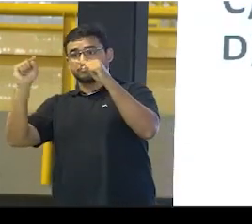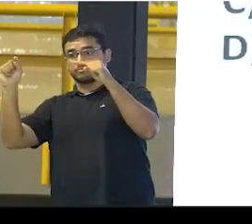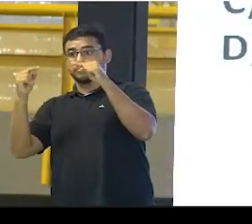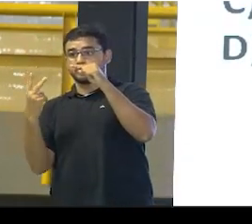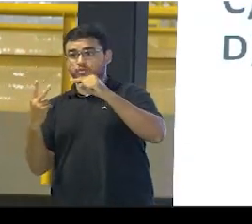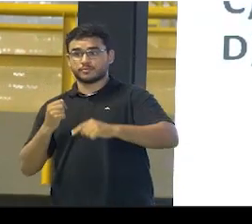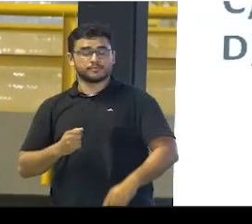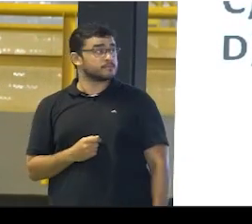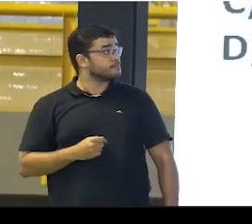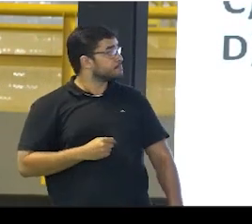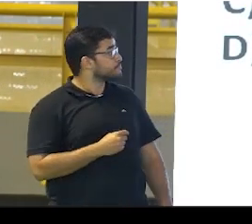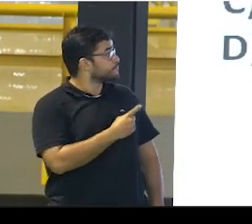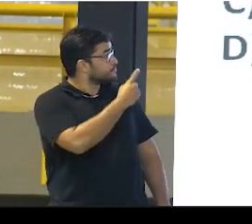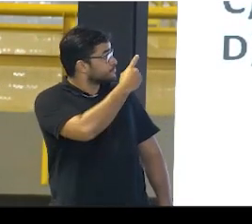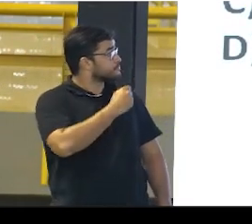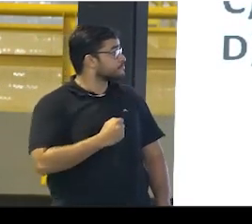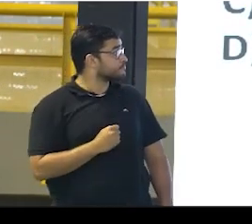estão sentados?